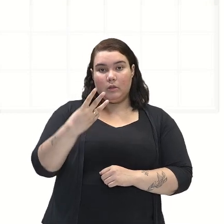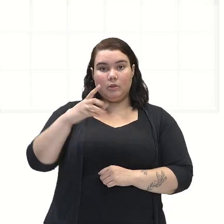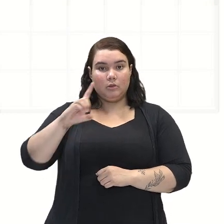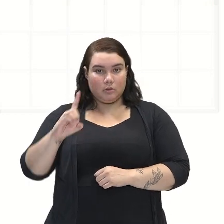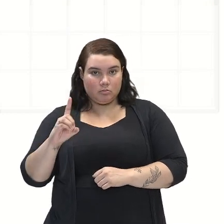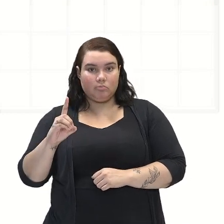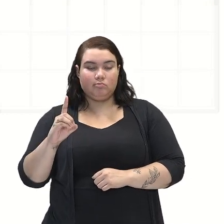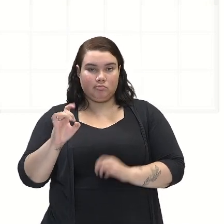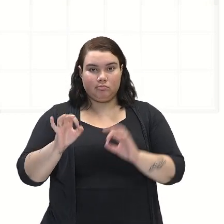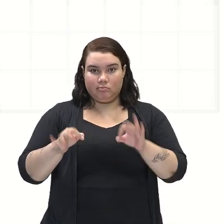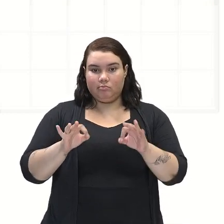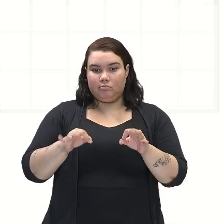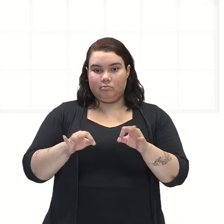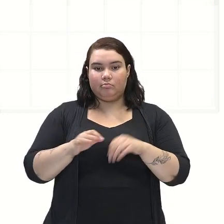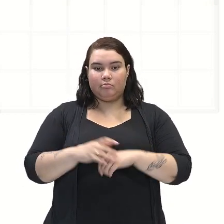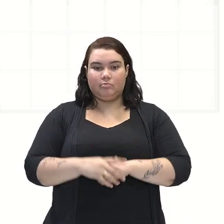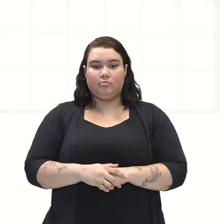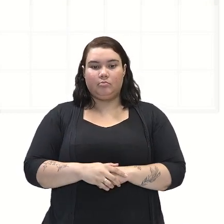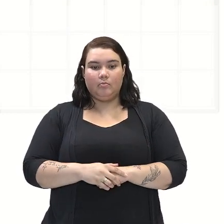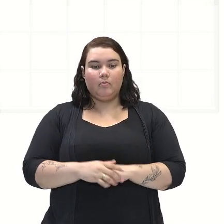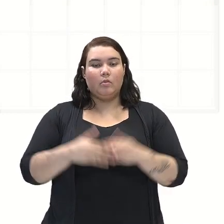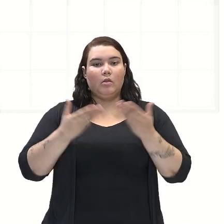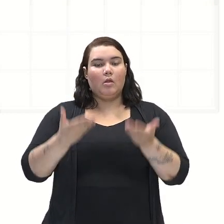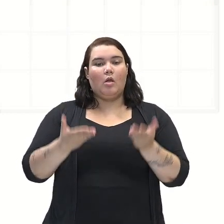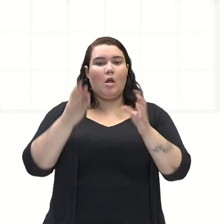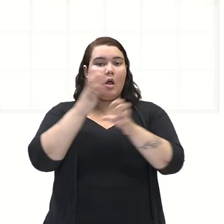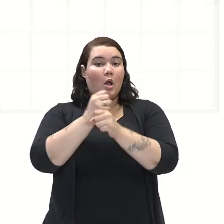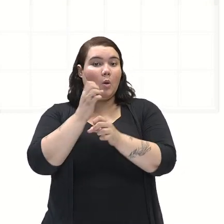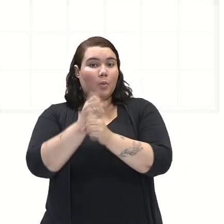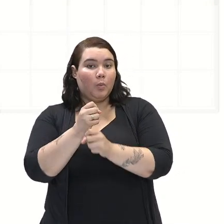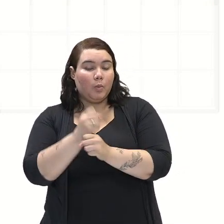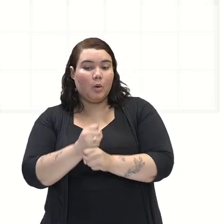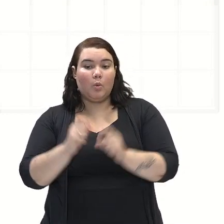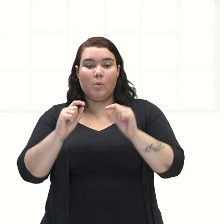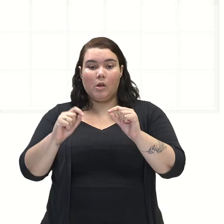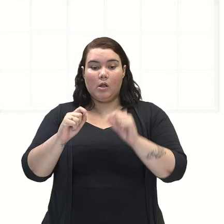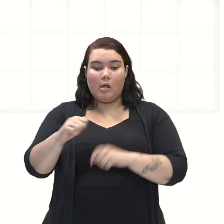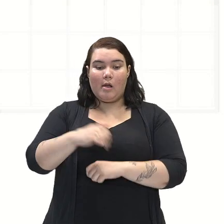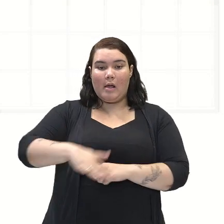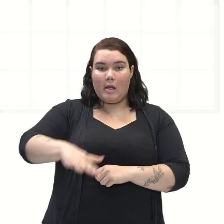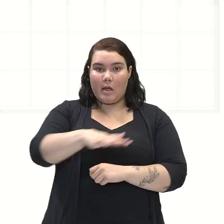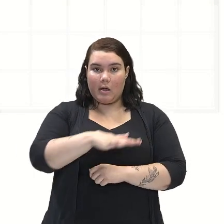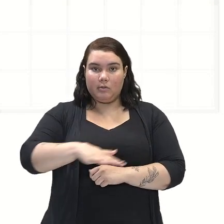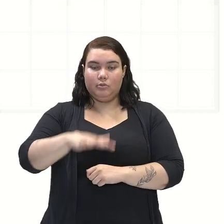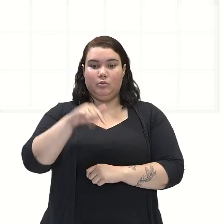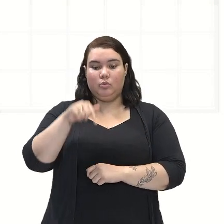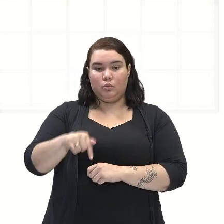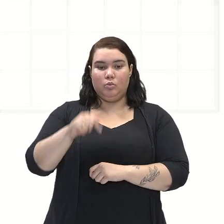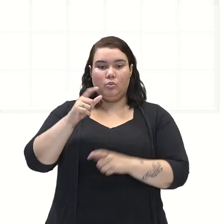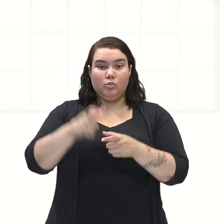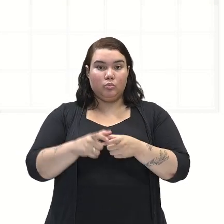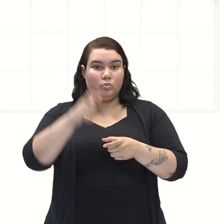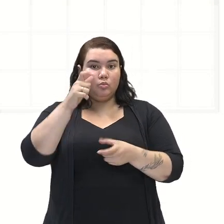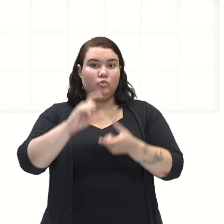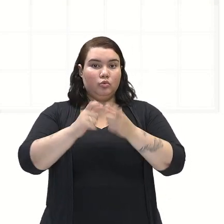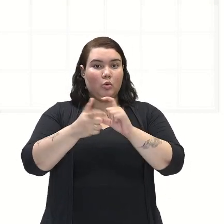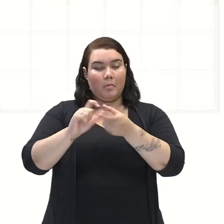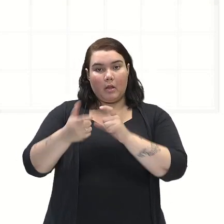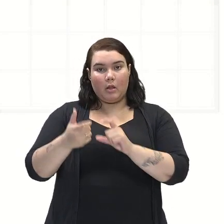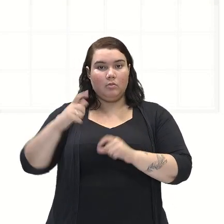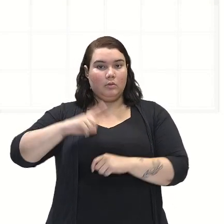tridimensional, beleza? Então, para nós calcularmos o espaço que esse sólido geométrico